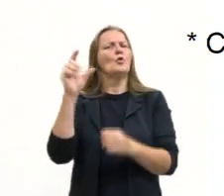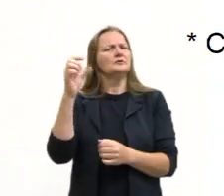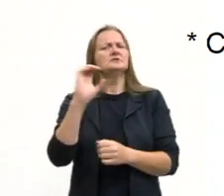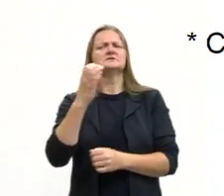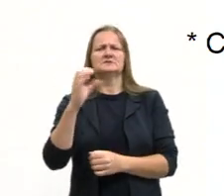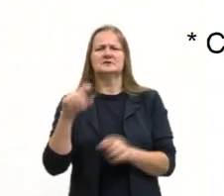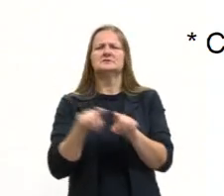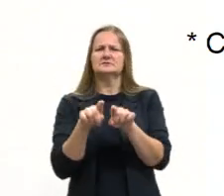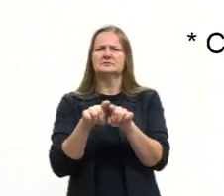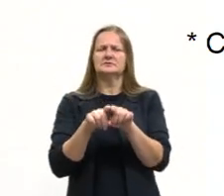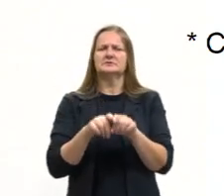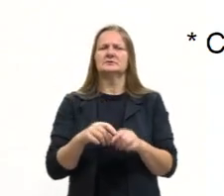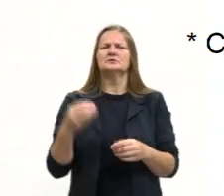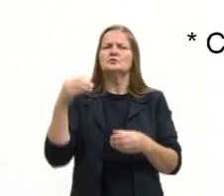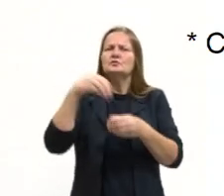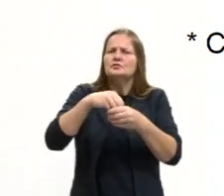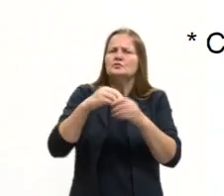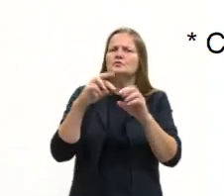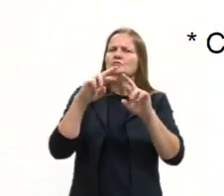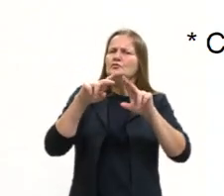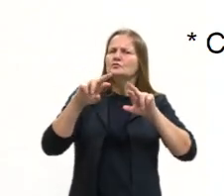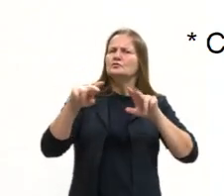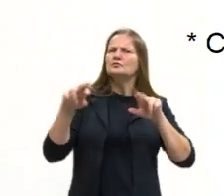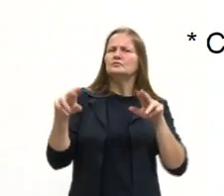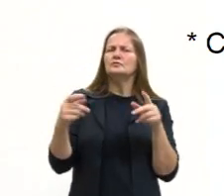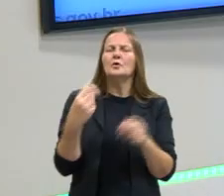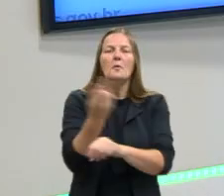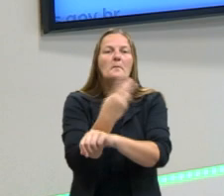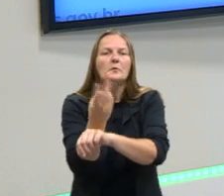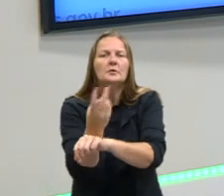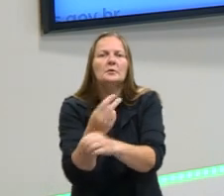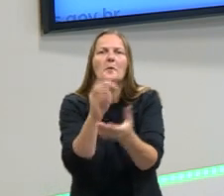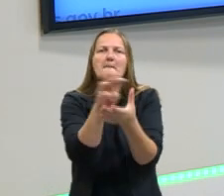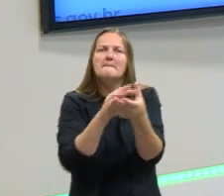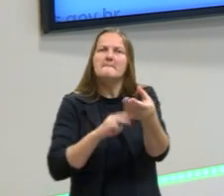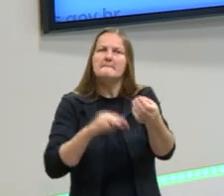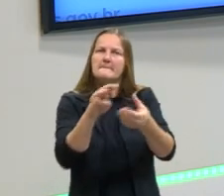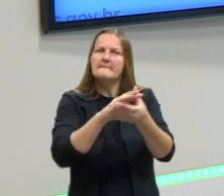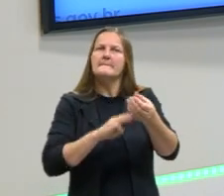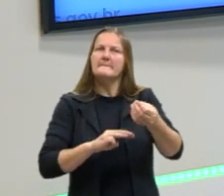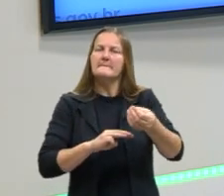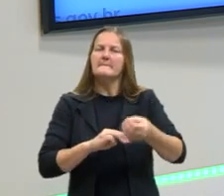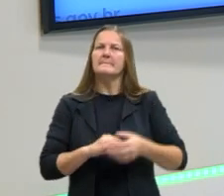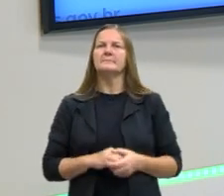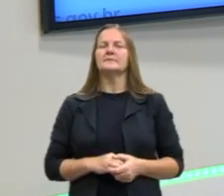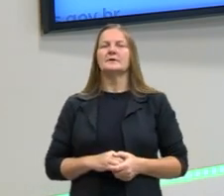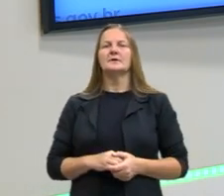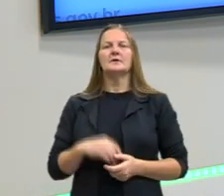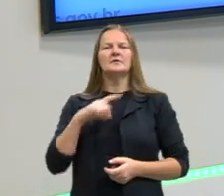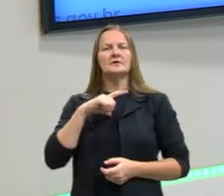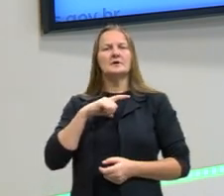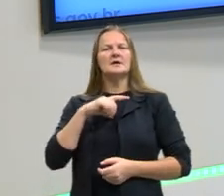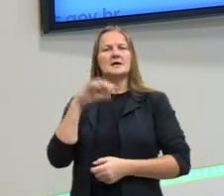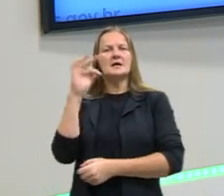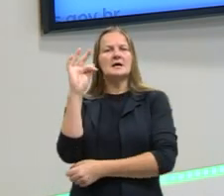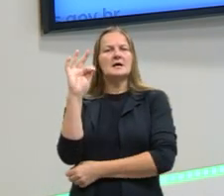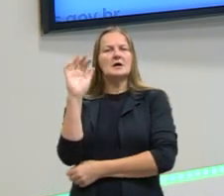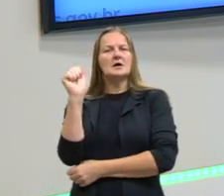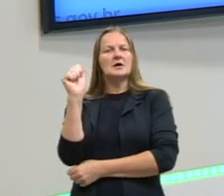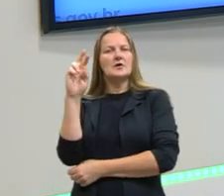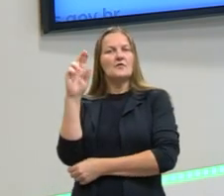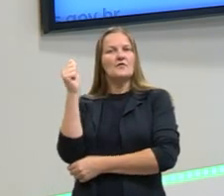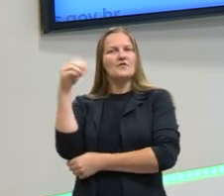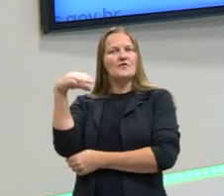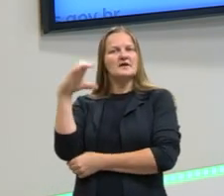e e a ciência que todas estão à procura de um método lembra nós vamos lá com o Francis Bacon né a